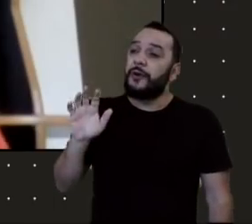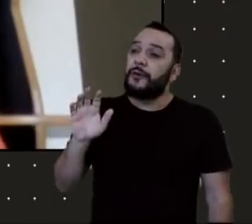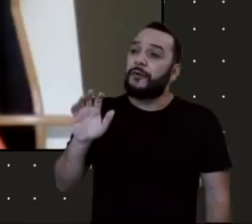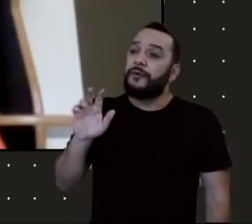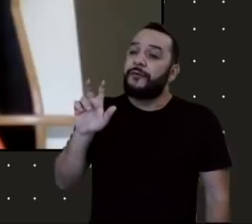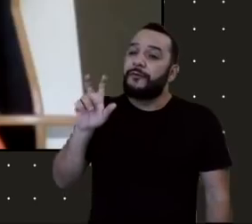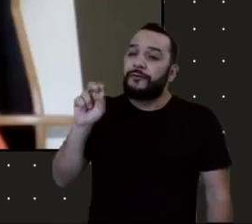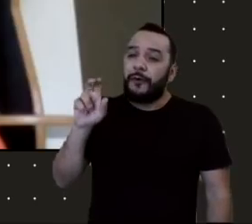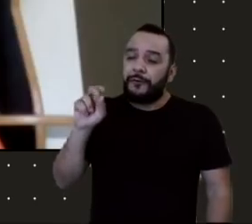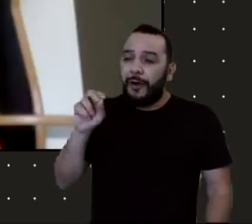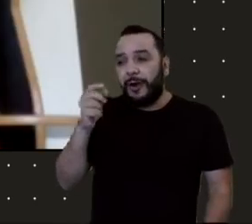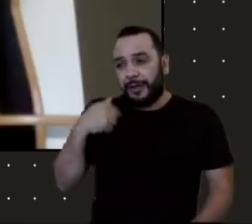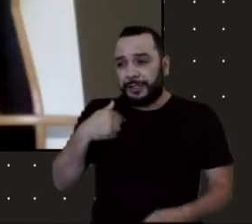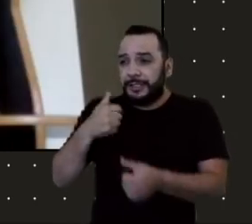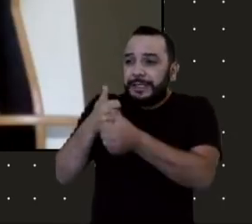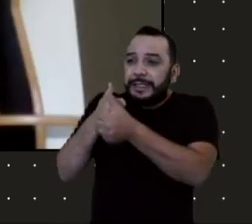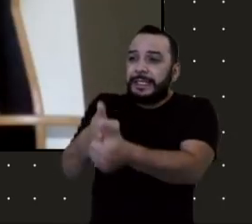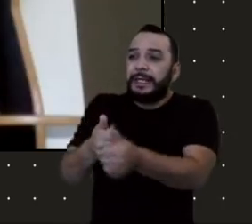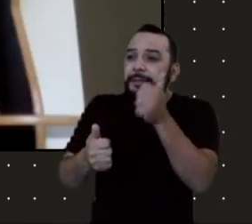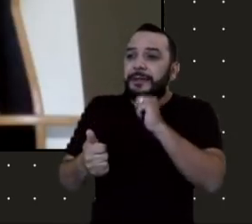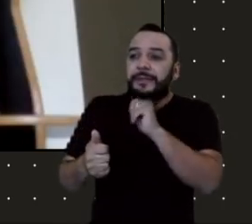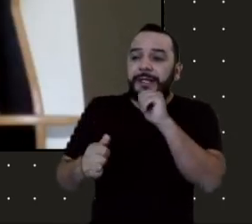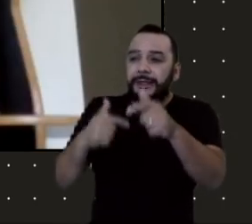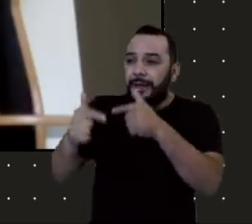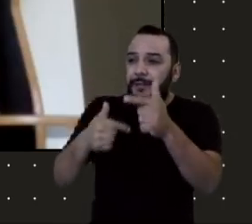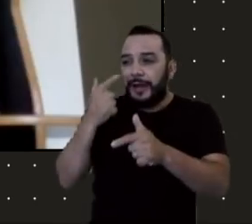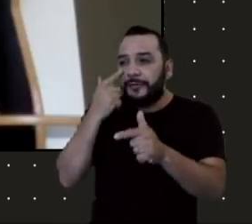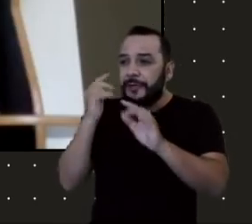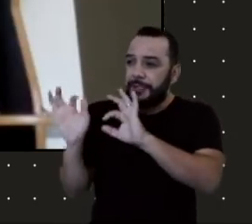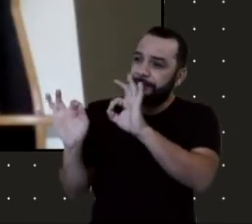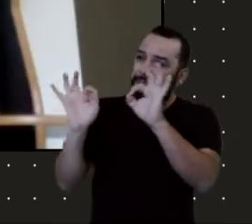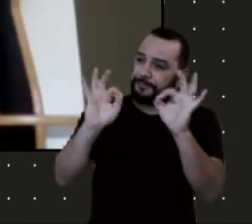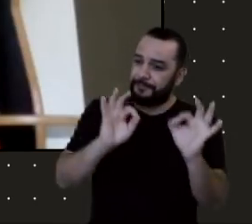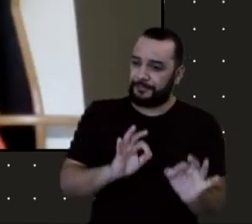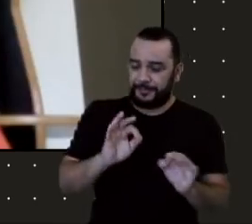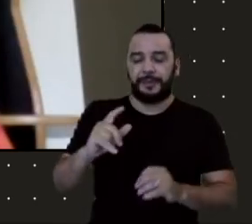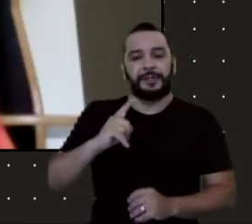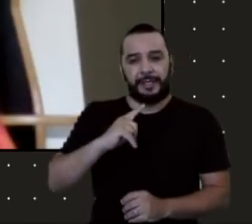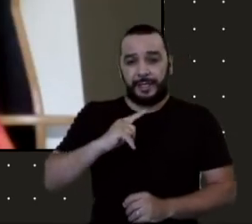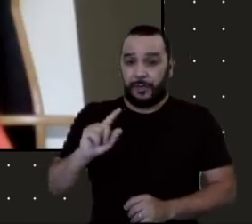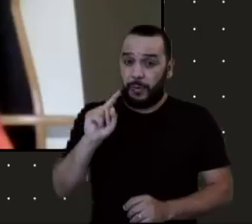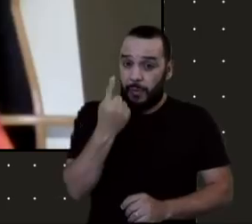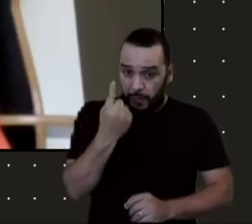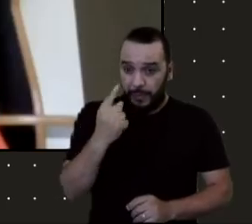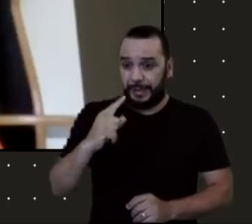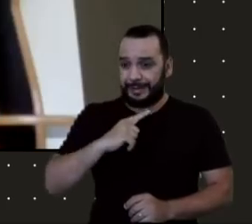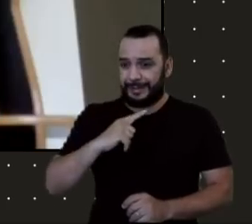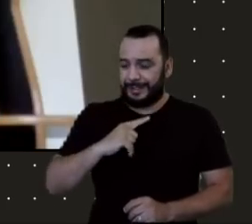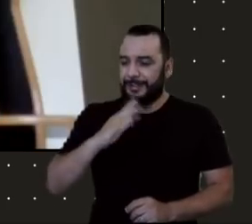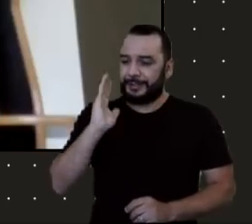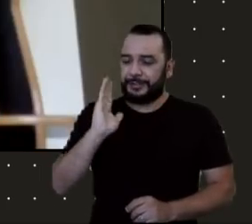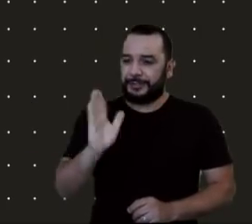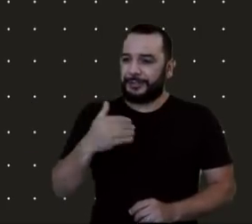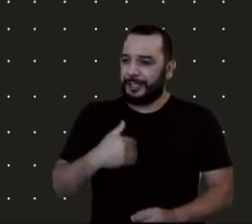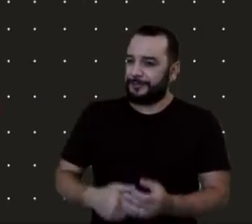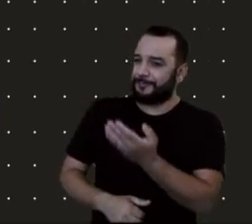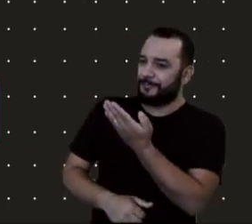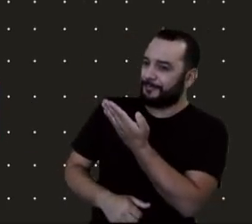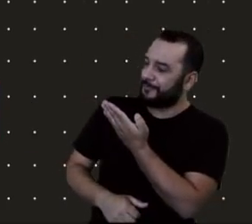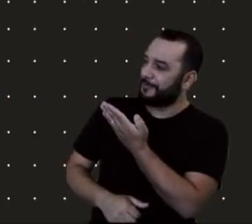vovó acompanhava a minha mãe em todos os seus trabalhos. Um deles foi o Anjo Negro, que mamãe tinha 15